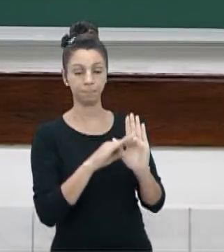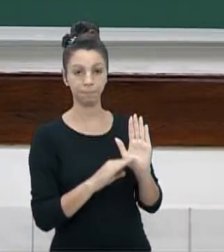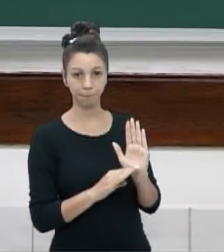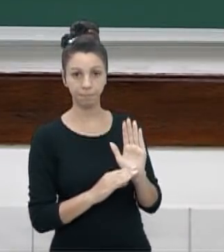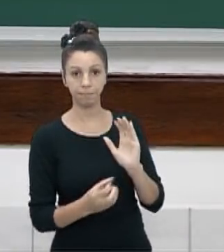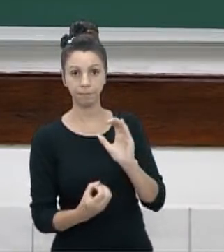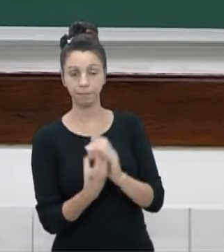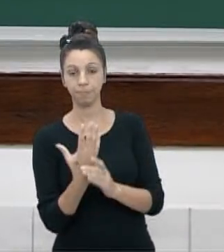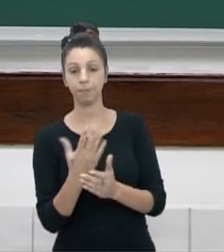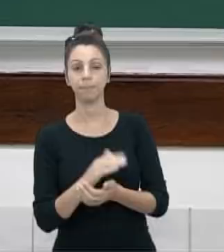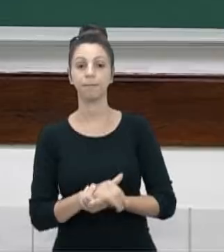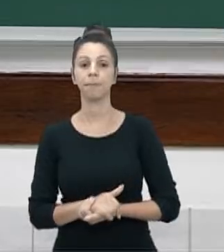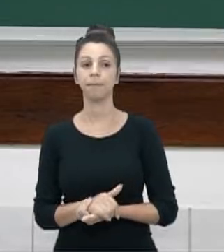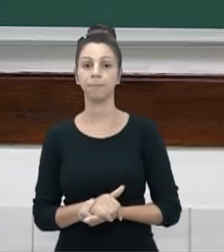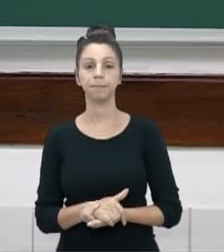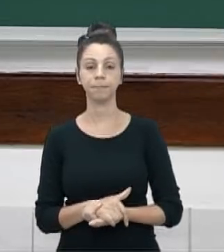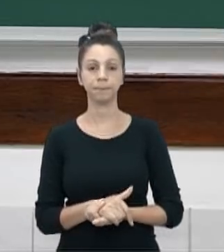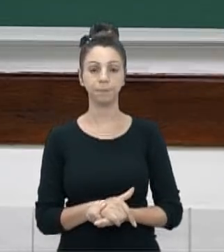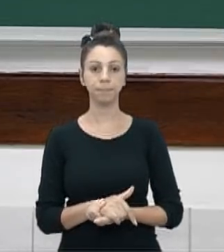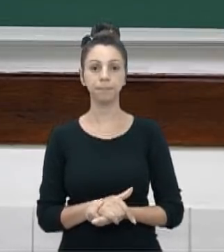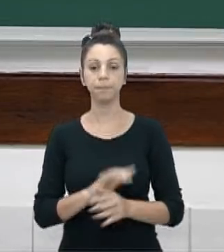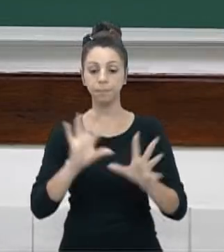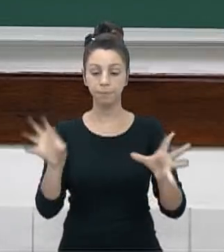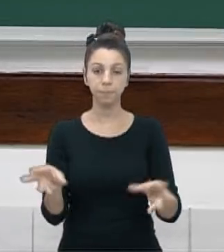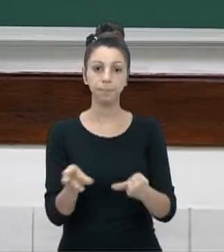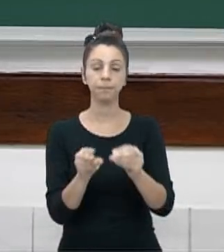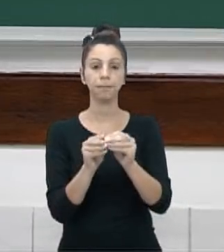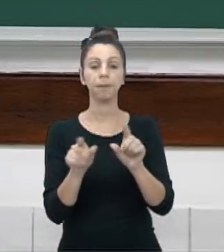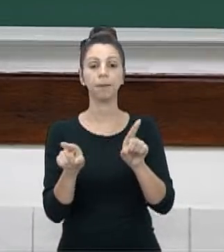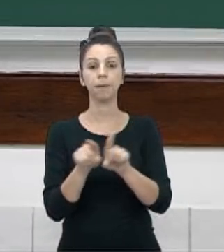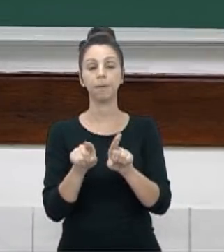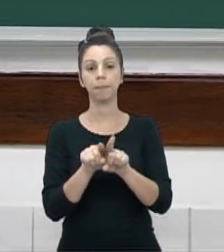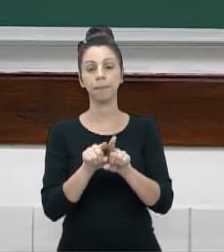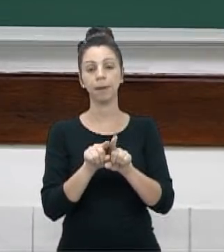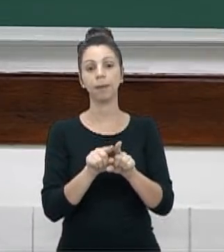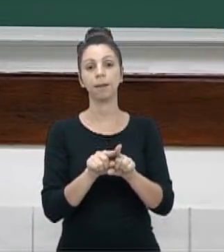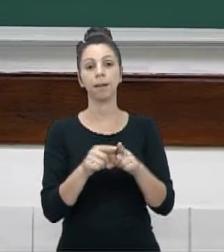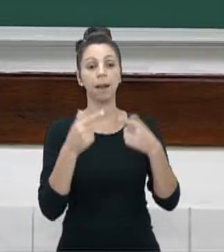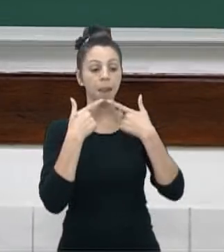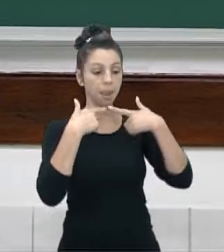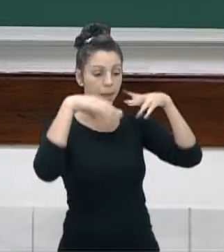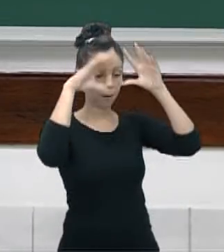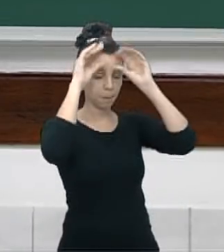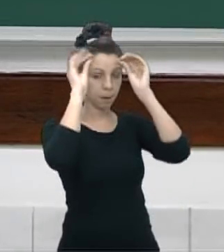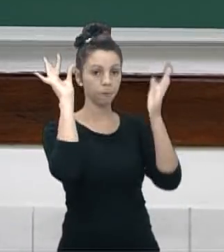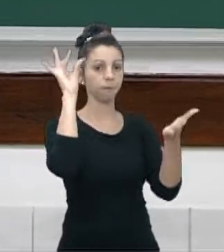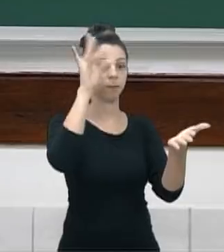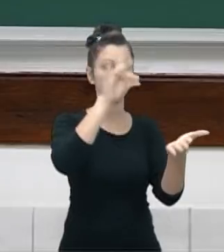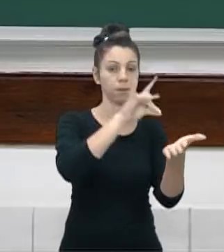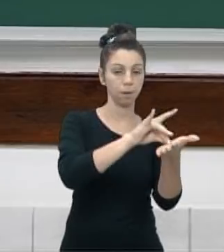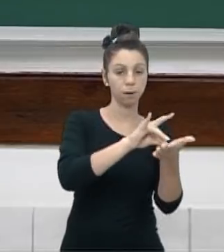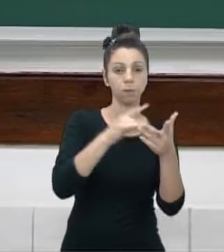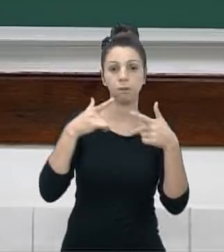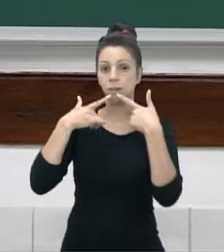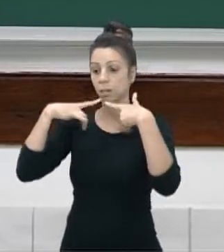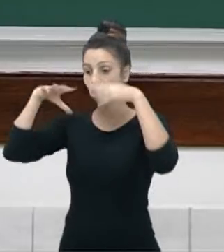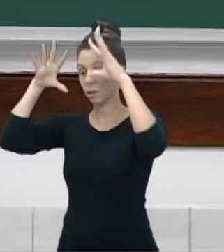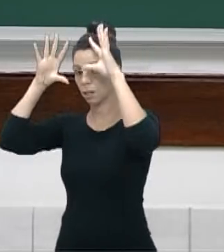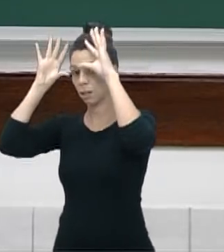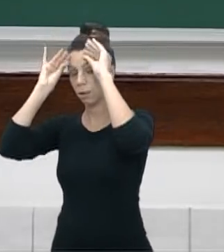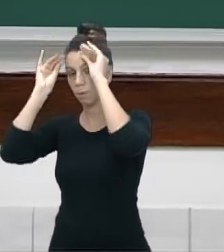composicionais de um folder. Revisamos um pouquinho de linguagem denotativa, linguagem conotativa, né, lembrando que